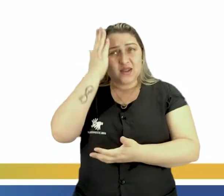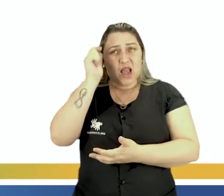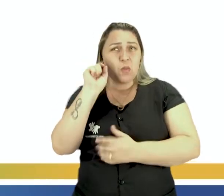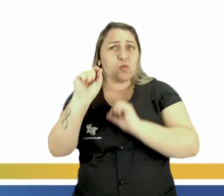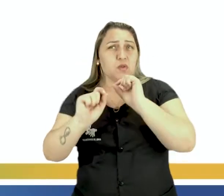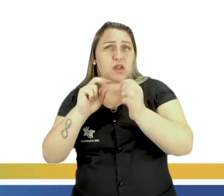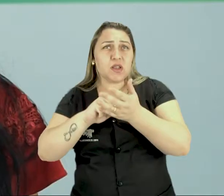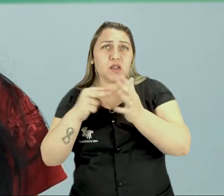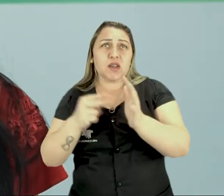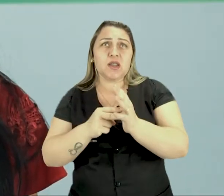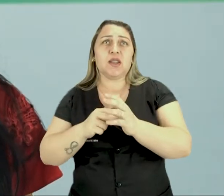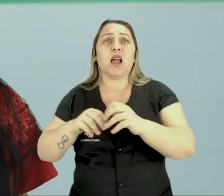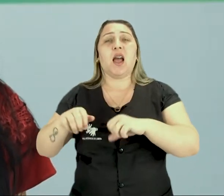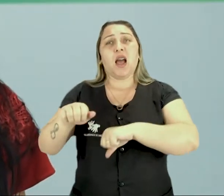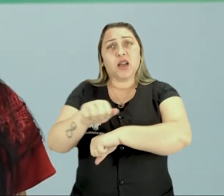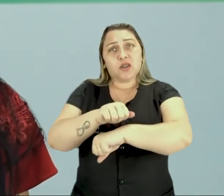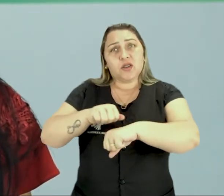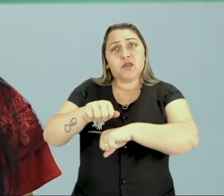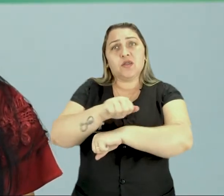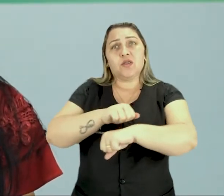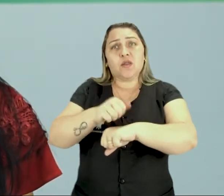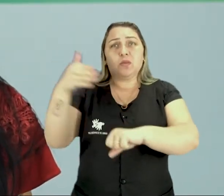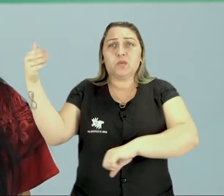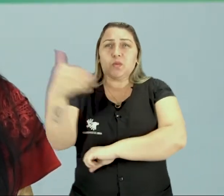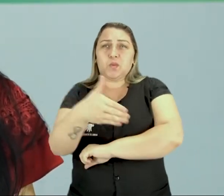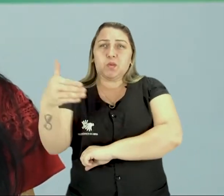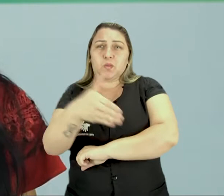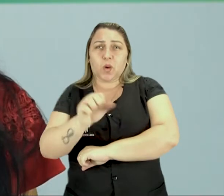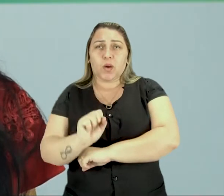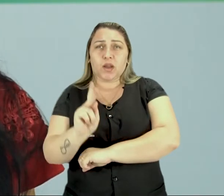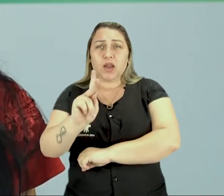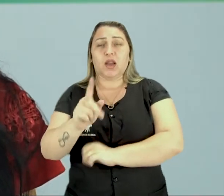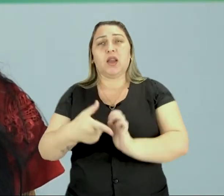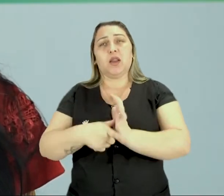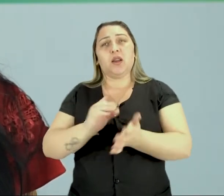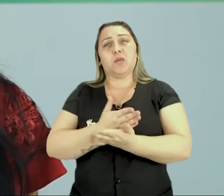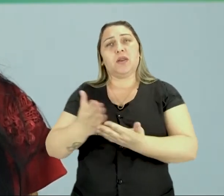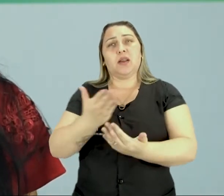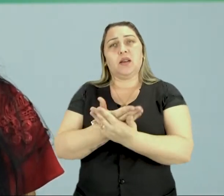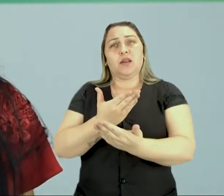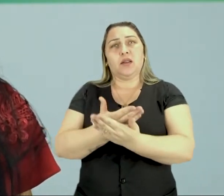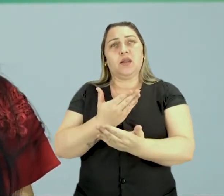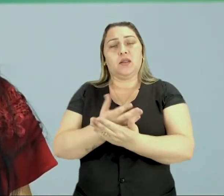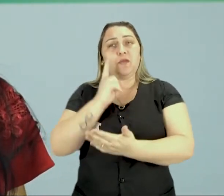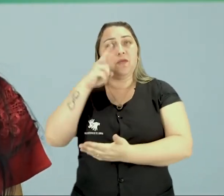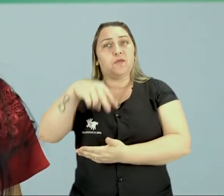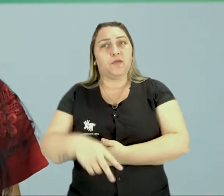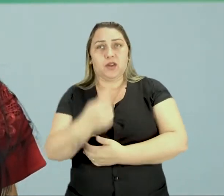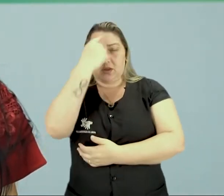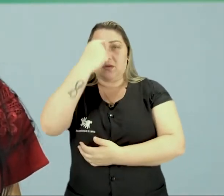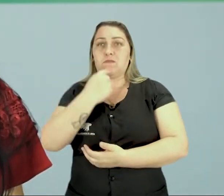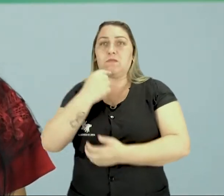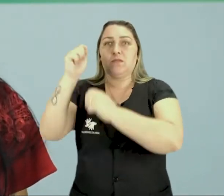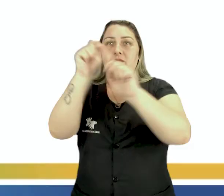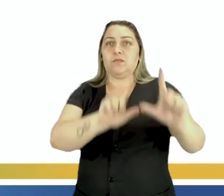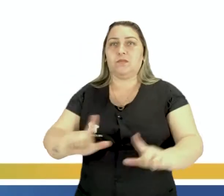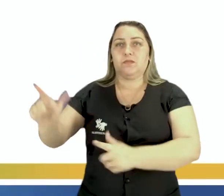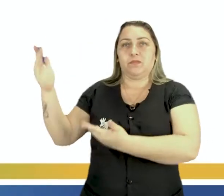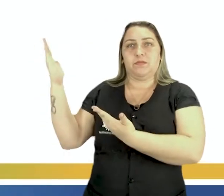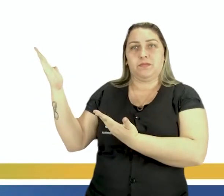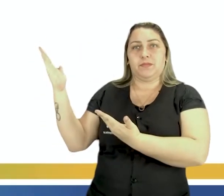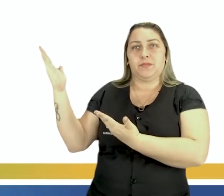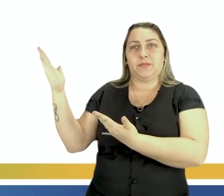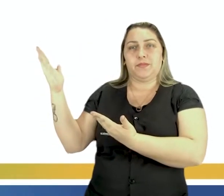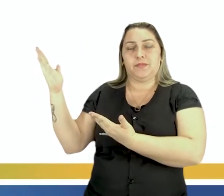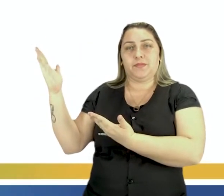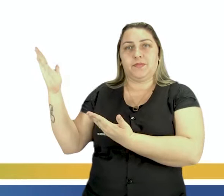é? Vamos aprender tudo hoje sobre os advérbios de frequência, ok? Antes de nós começarmos a aula, observem comigo a imagem que vai aparecer na tela aí para